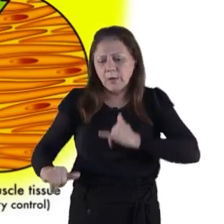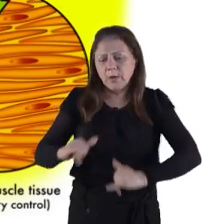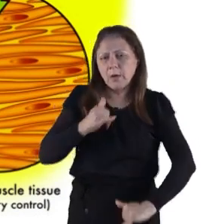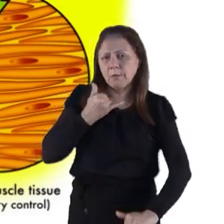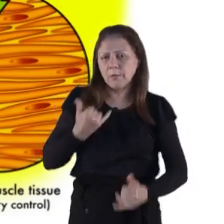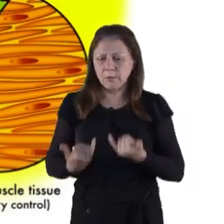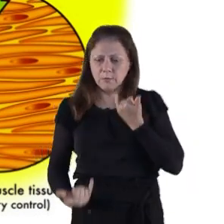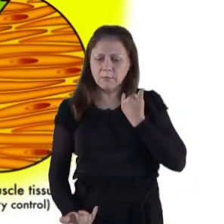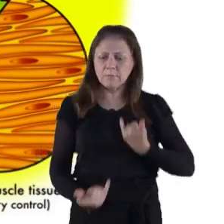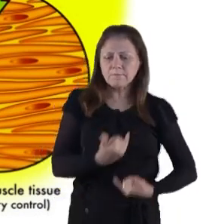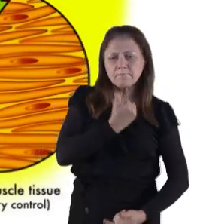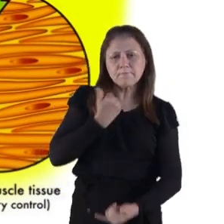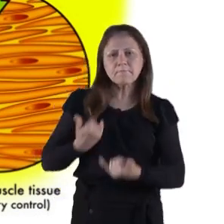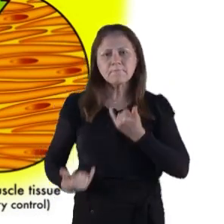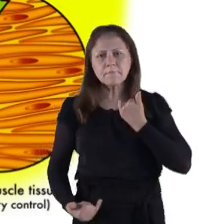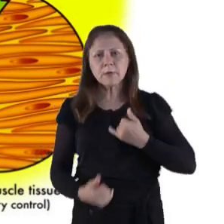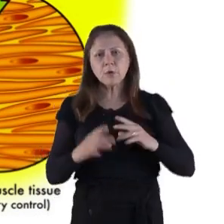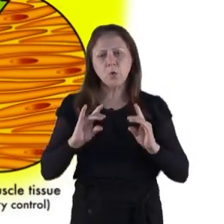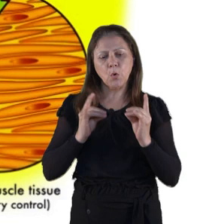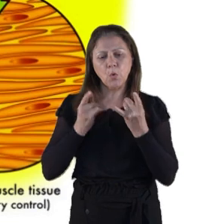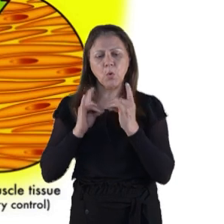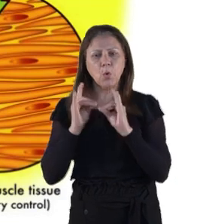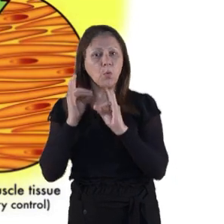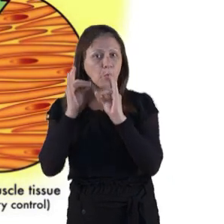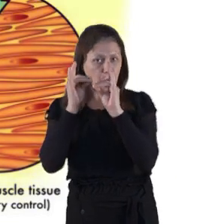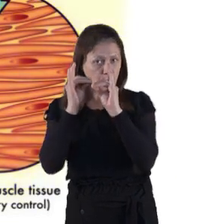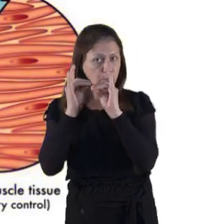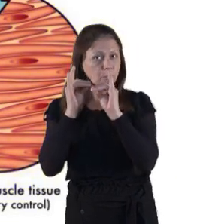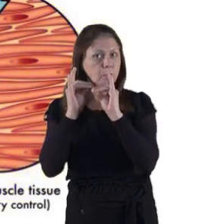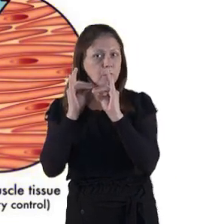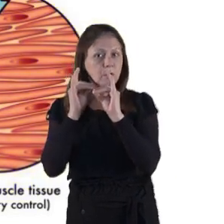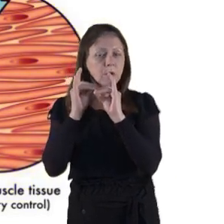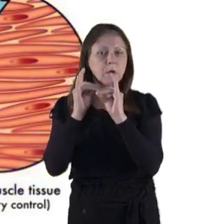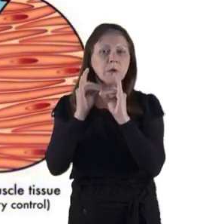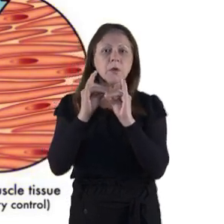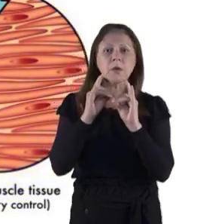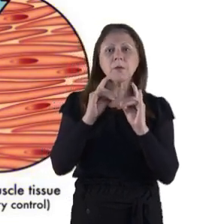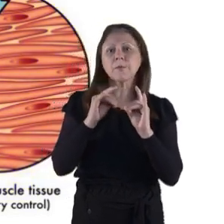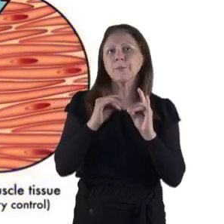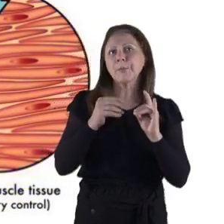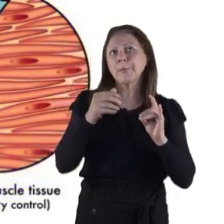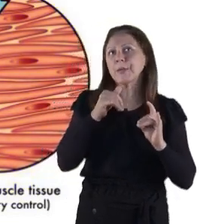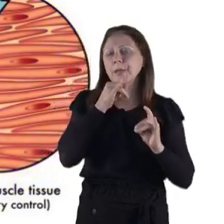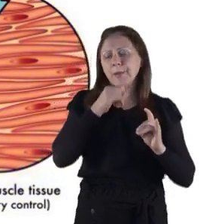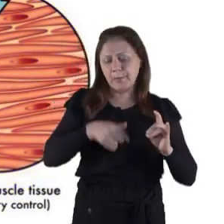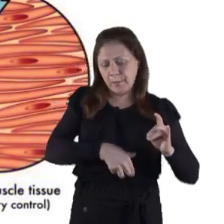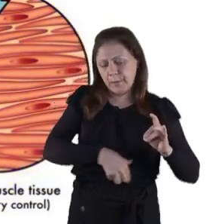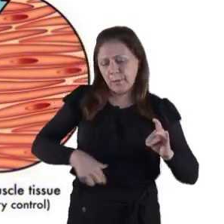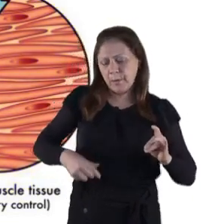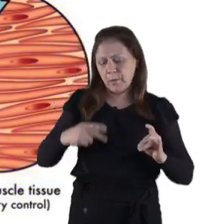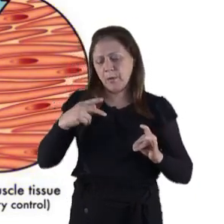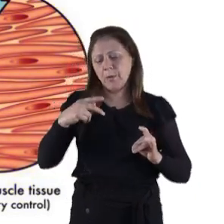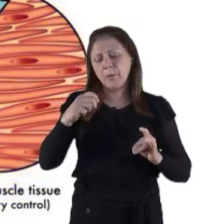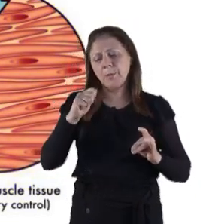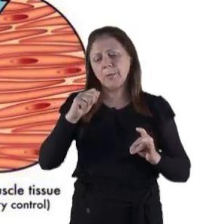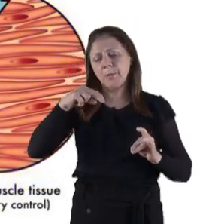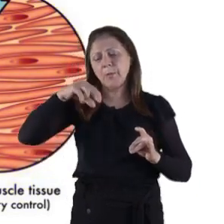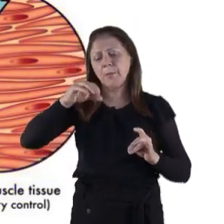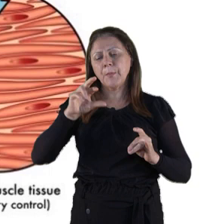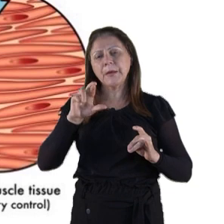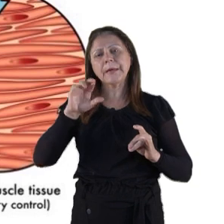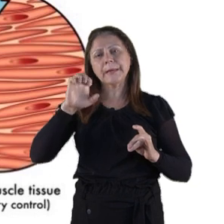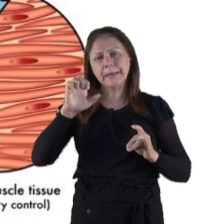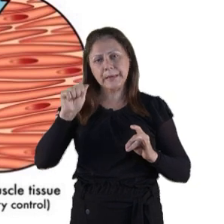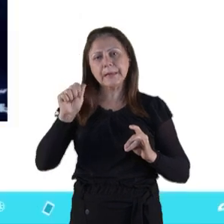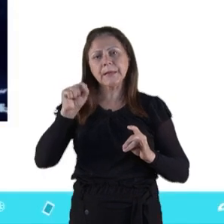ou enviar hormônios, dependendo do que eu estou falando, do órgão que eu estou falando. Por exemplo, uma glândula, né, o pâncreas, ele vai ter que liberar hormônios, então o tecido dele é